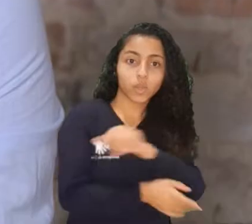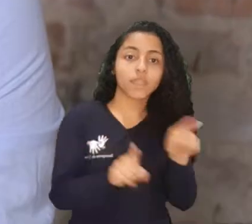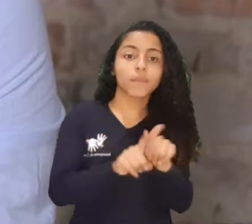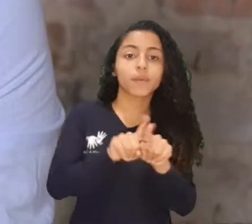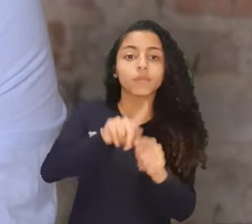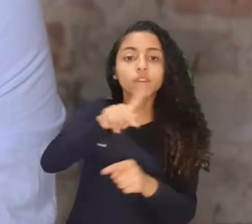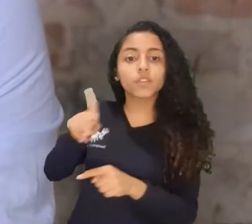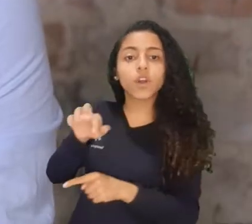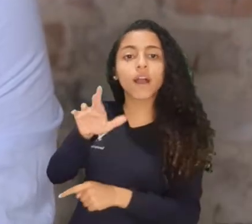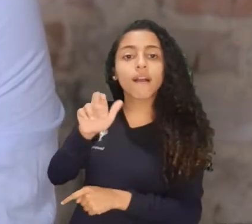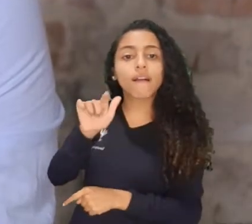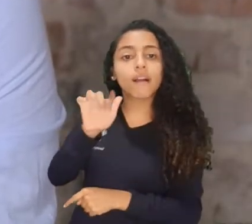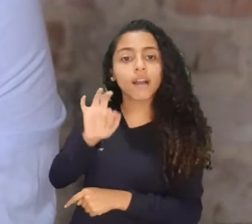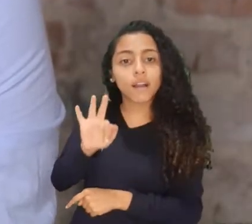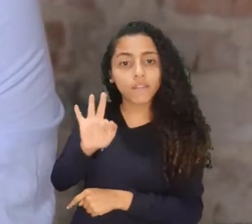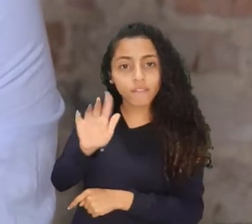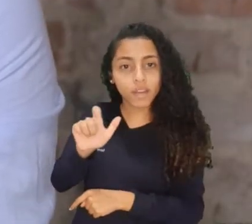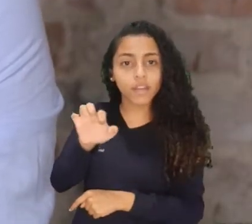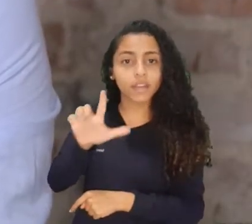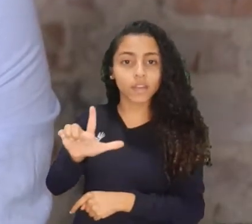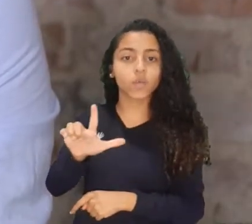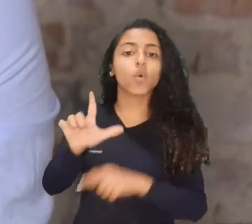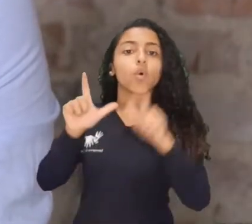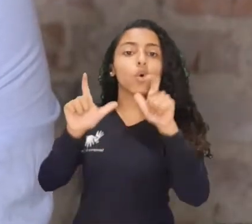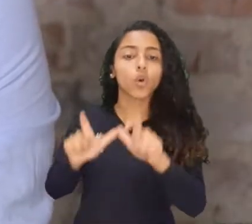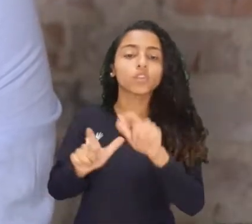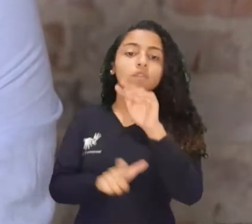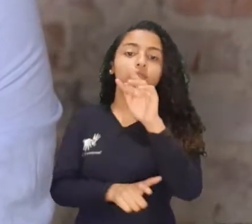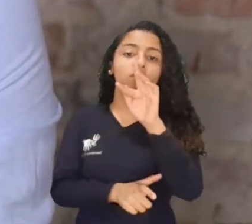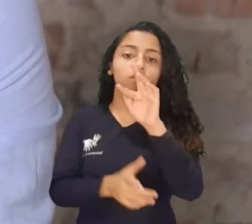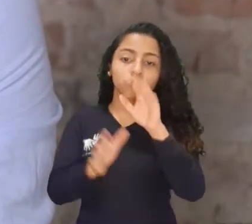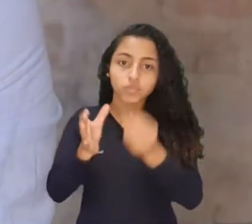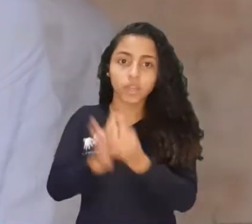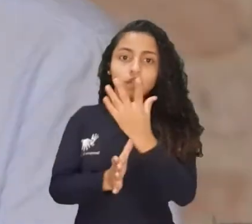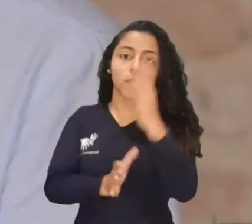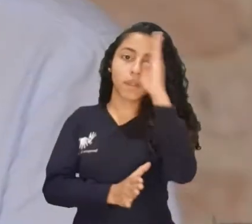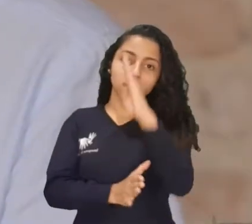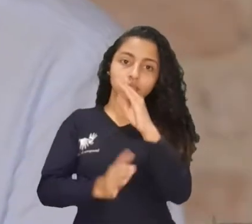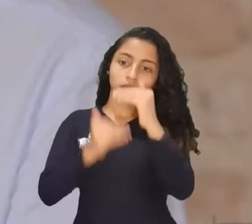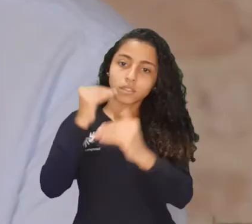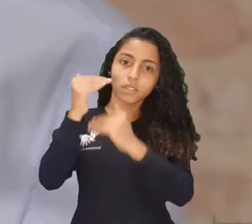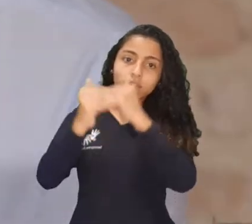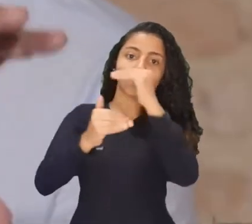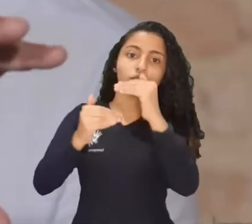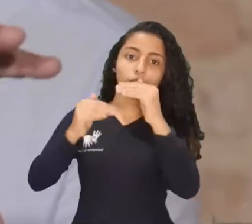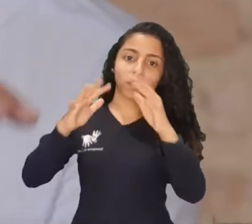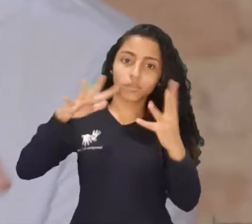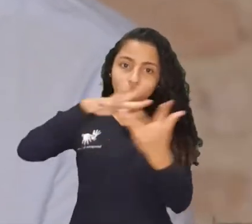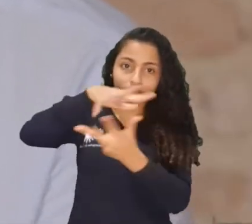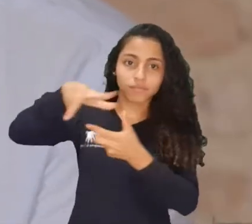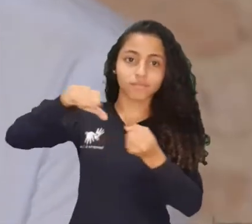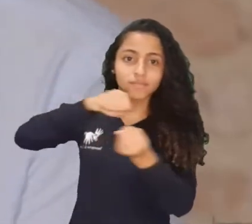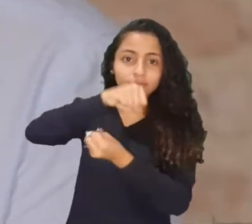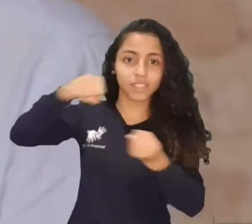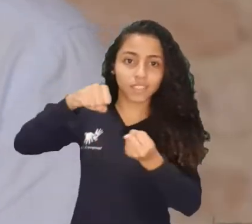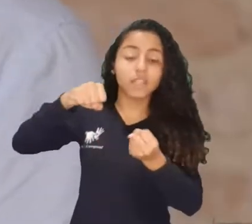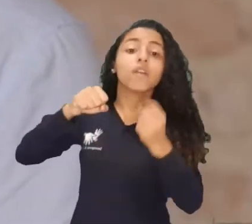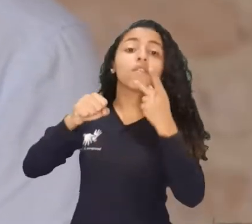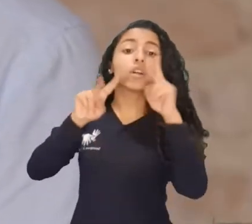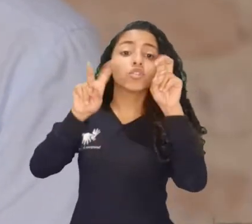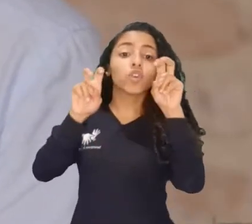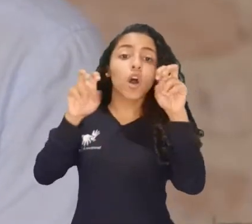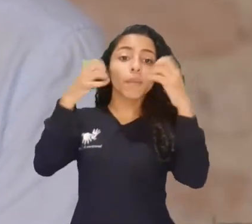Rafael Loyola, da Fundação Brasileira para Desenvolvimento Sustentável, irão falar sobre essa relação entre